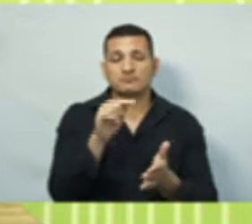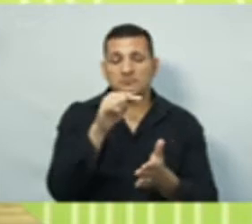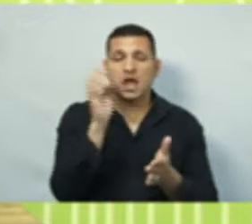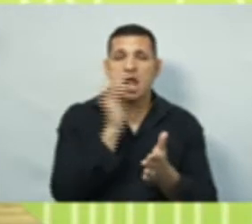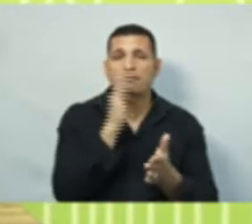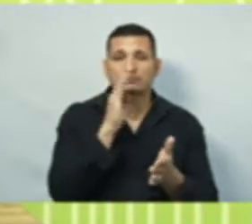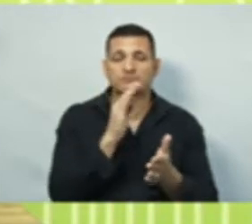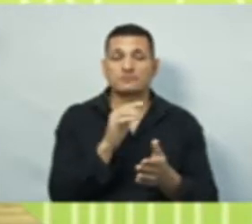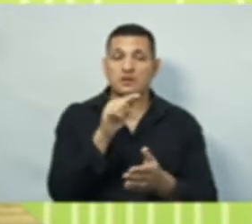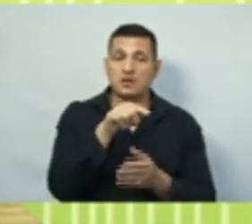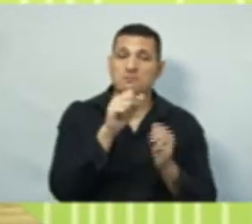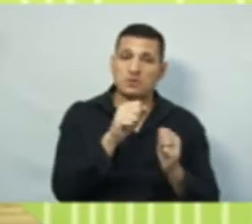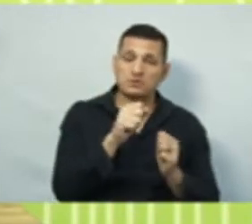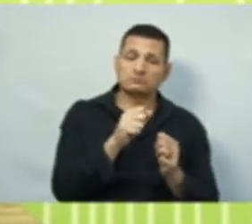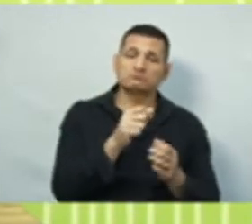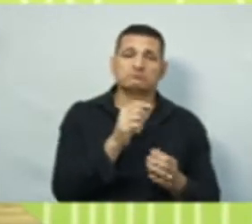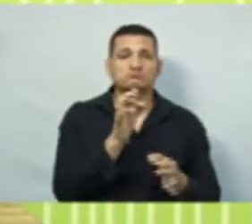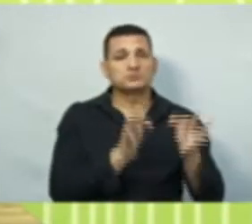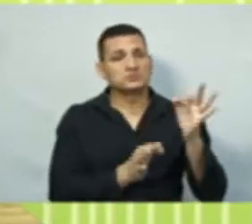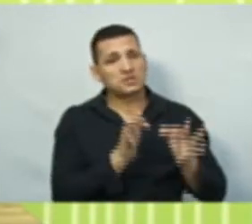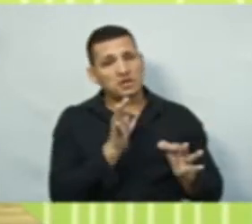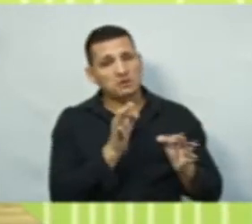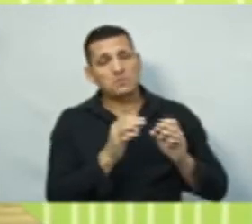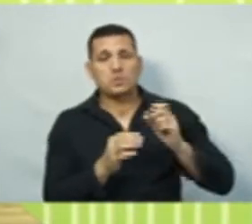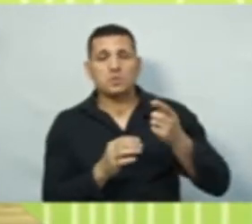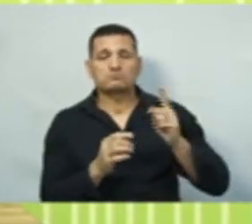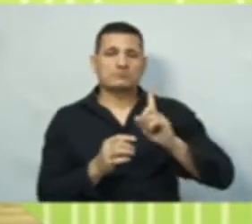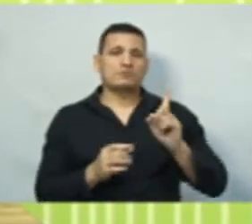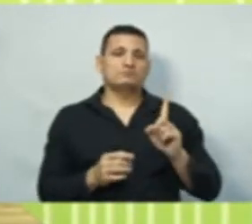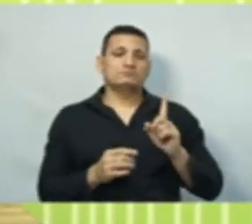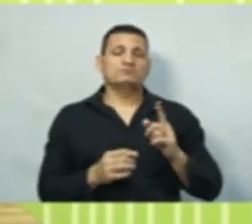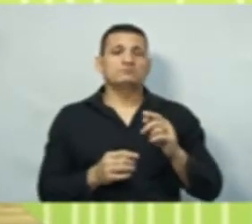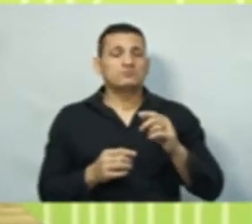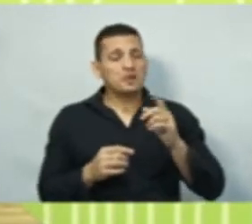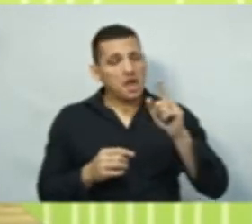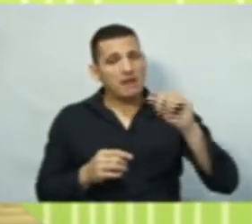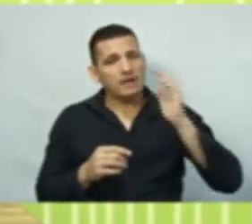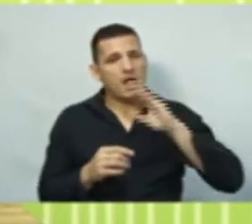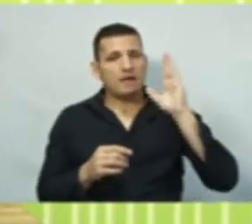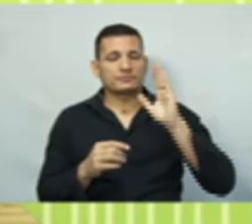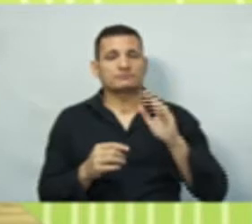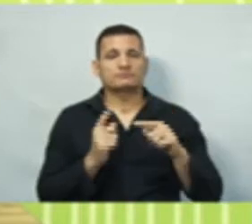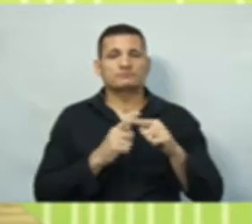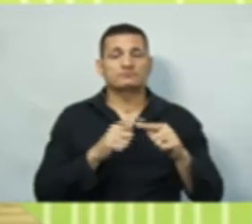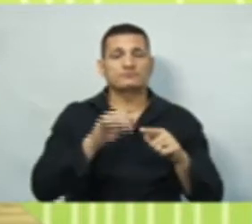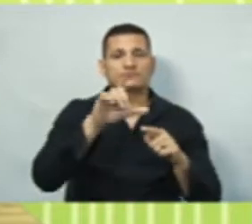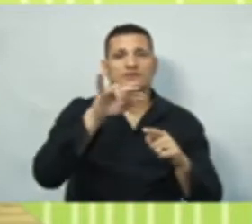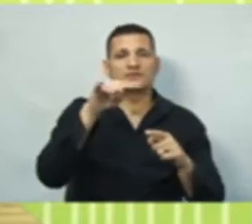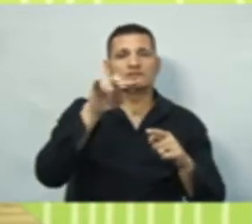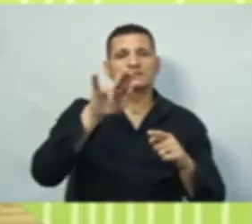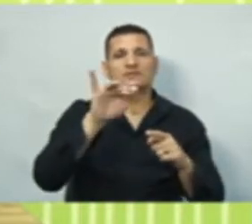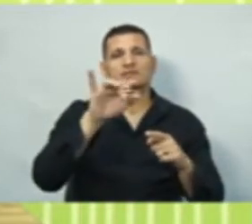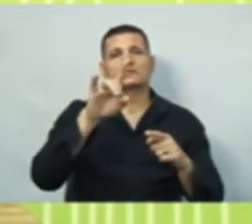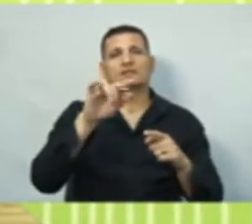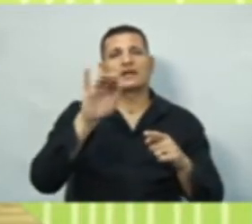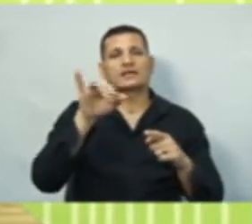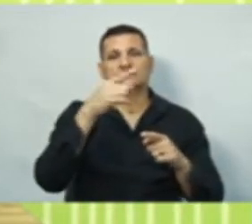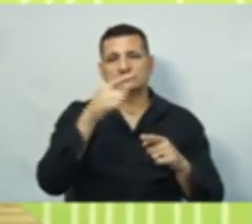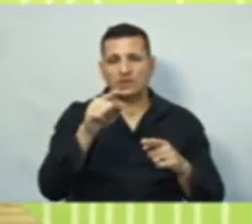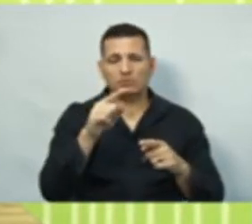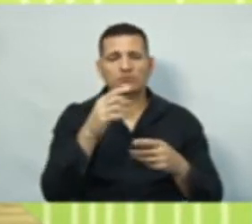dar tanto judicial quanto extrajudicial. Mas é mais rápido, porque na liquidação você nomeia um